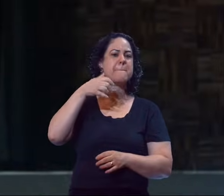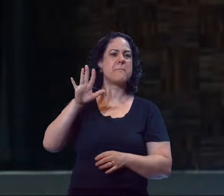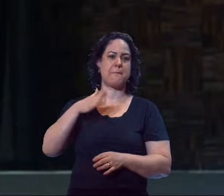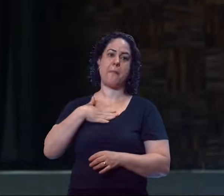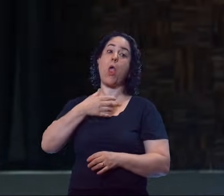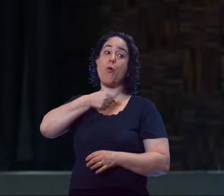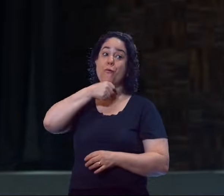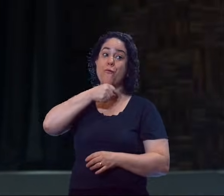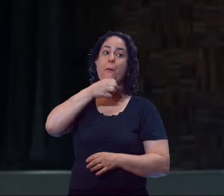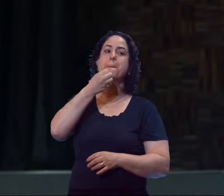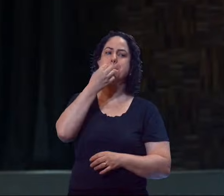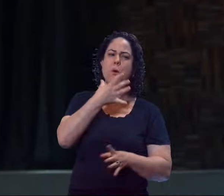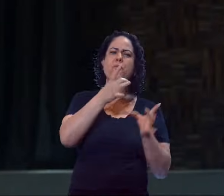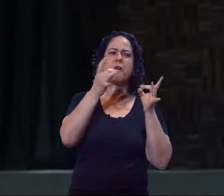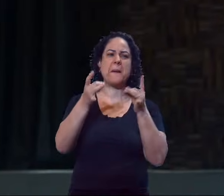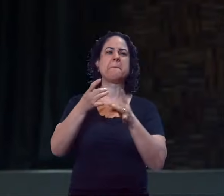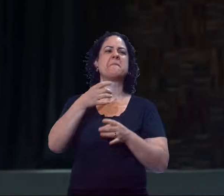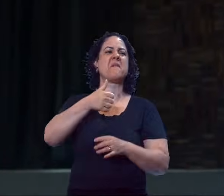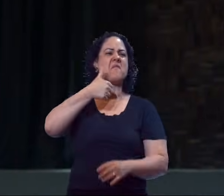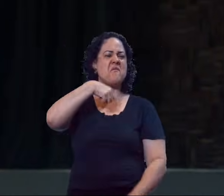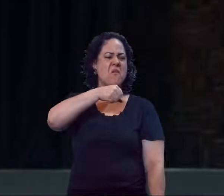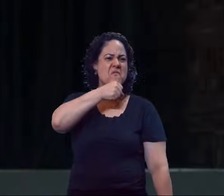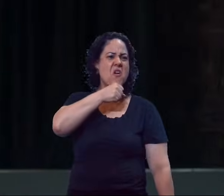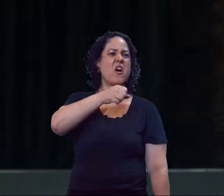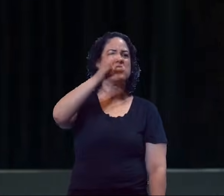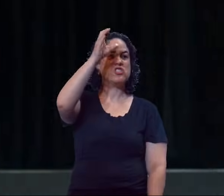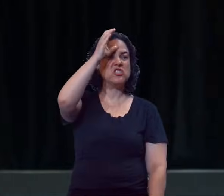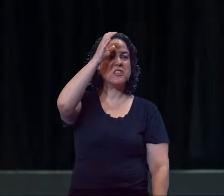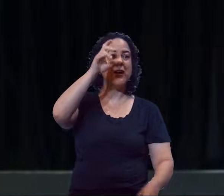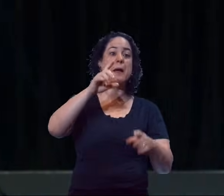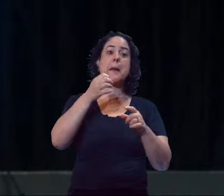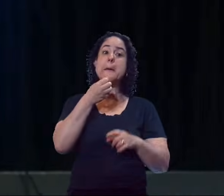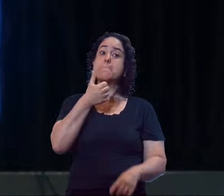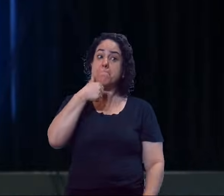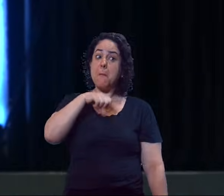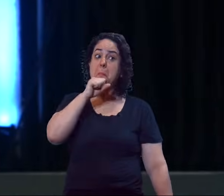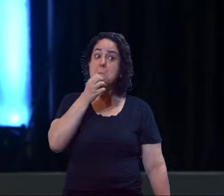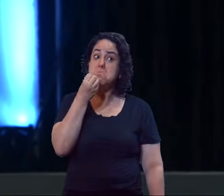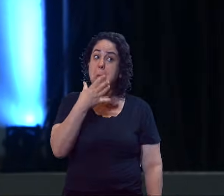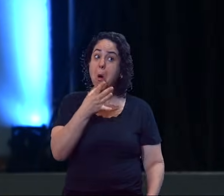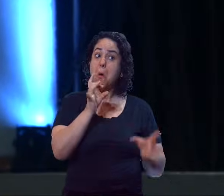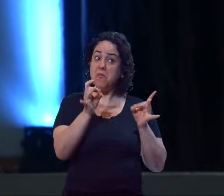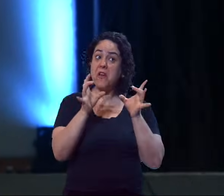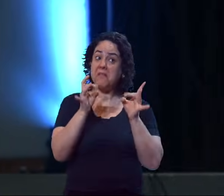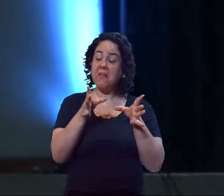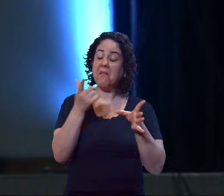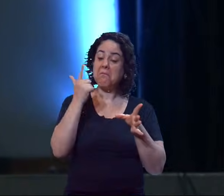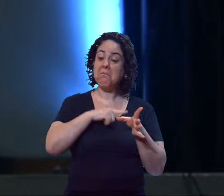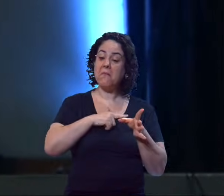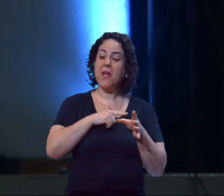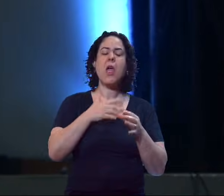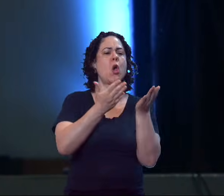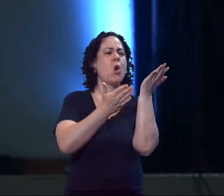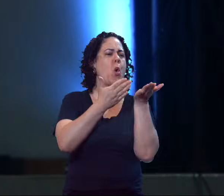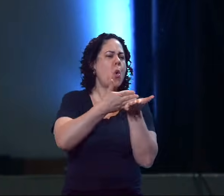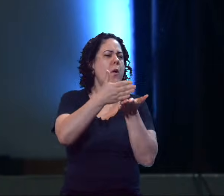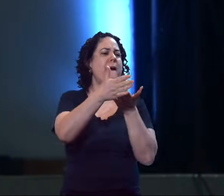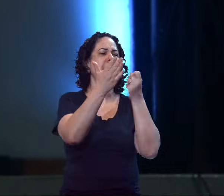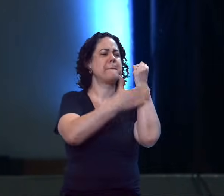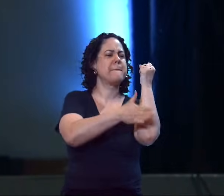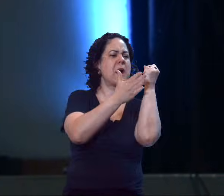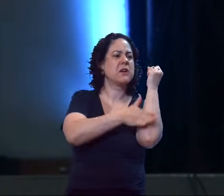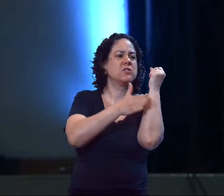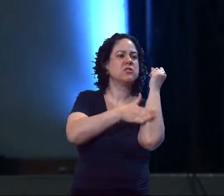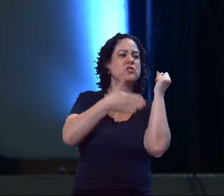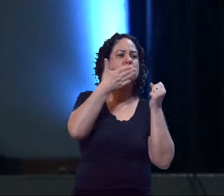um bom vendedor, minha avó, minha tia é boa vendedora, minha mãe era boa vendedora. E ela começou a vender delícia de